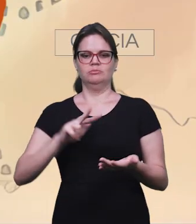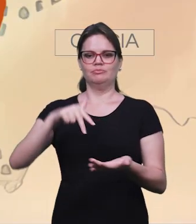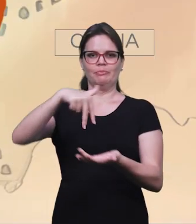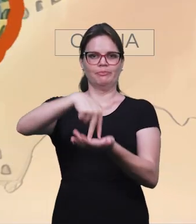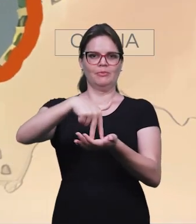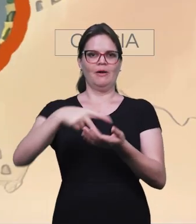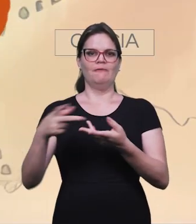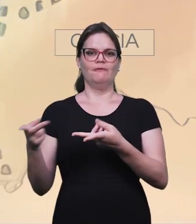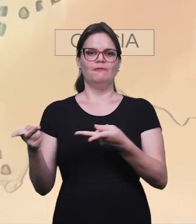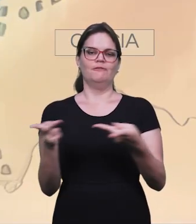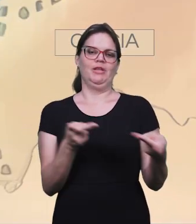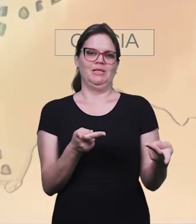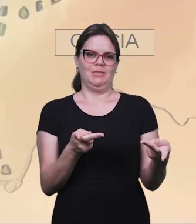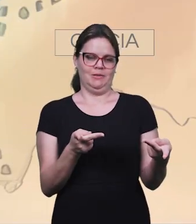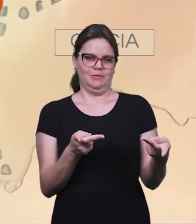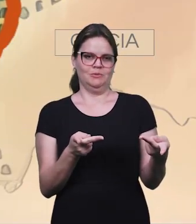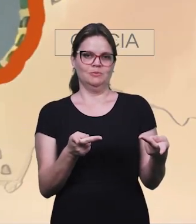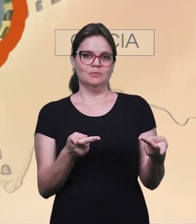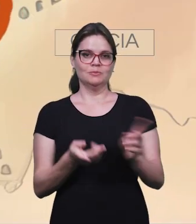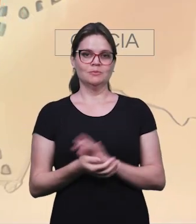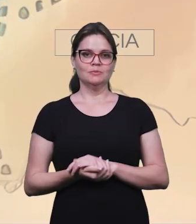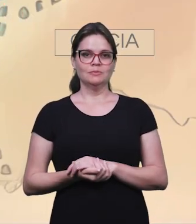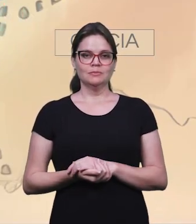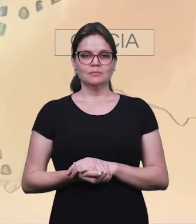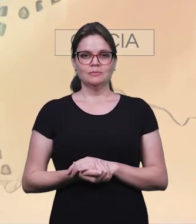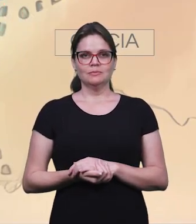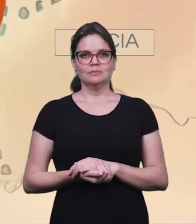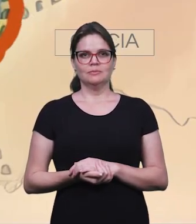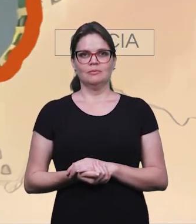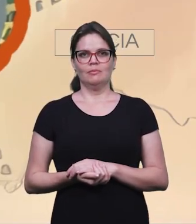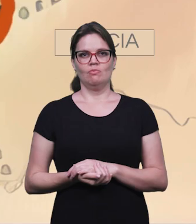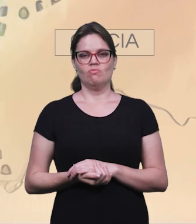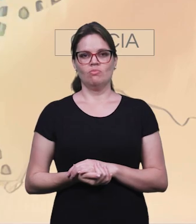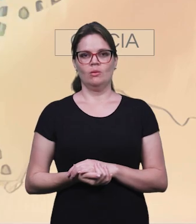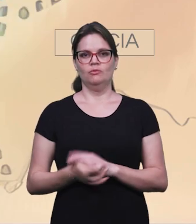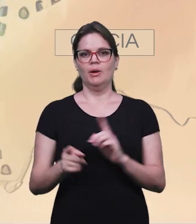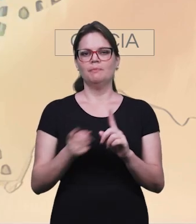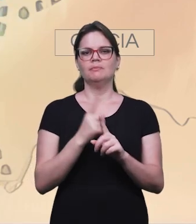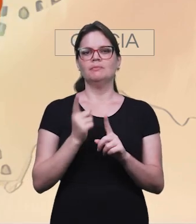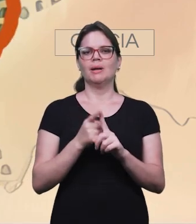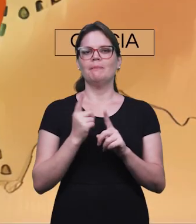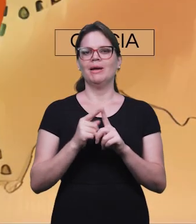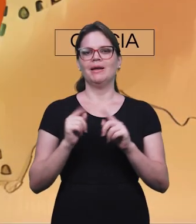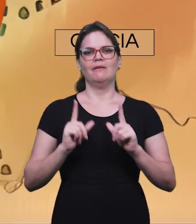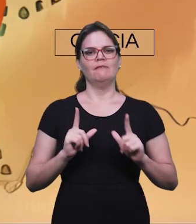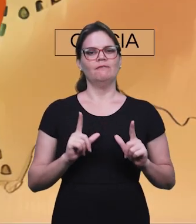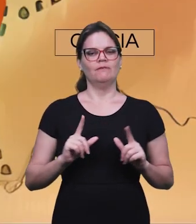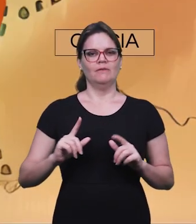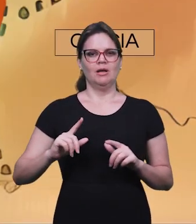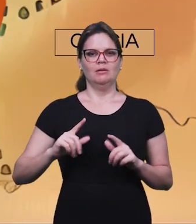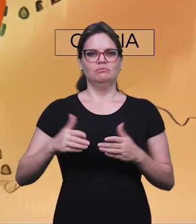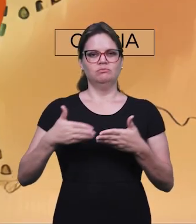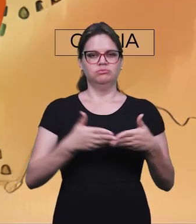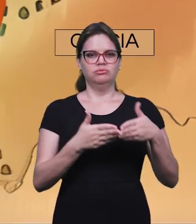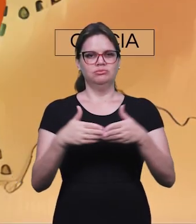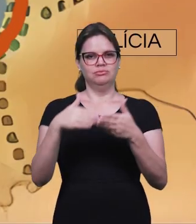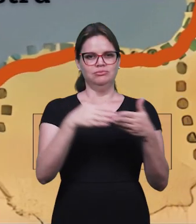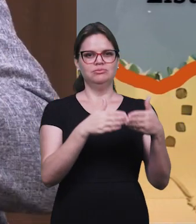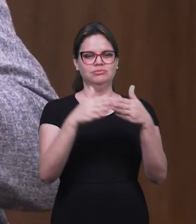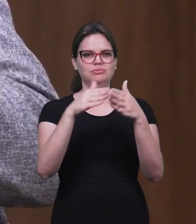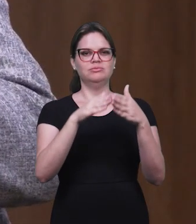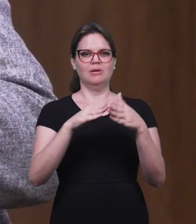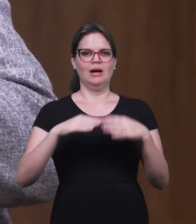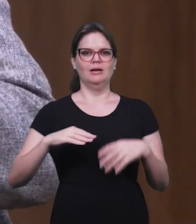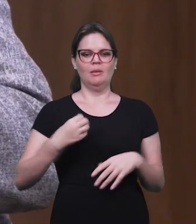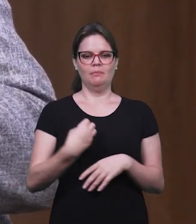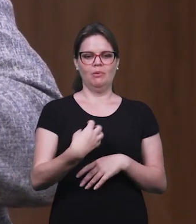Paulo. Lembramos que Paulo esteve com Barnabé, não é? Inicialmente esteve com João Marcos, mas João